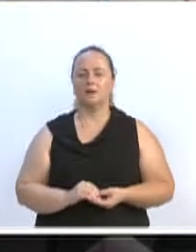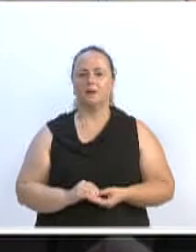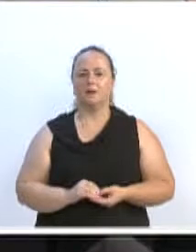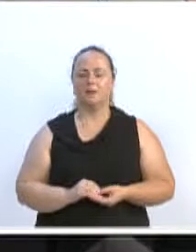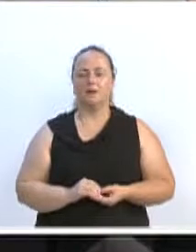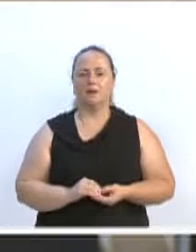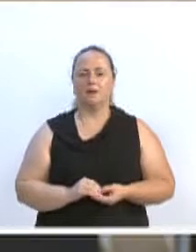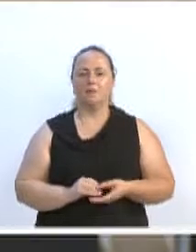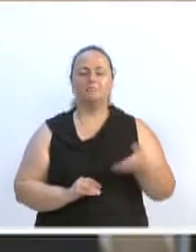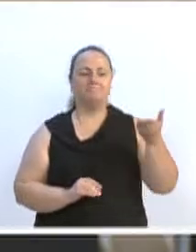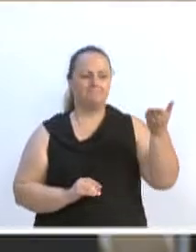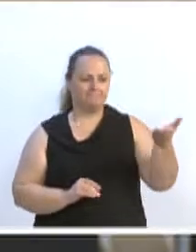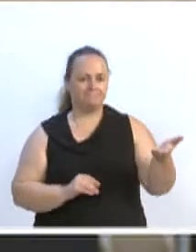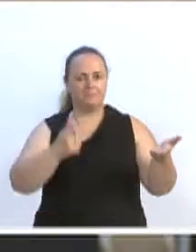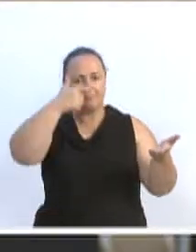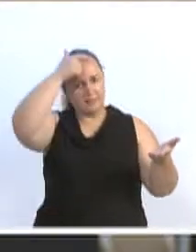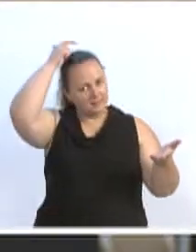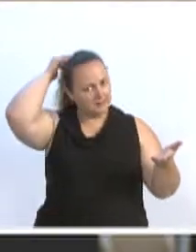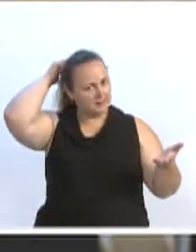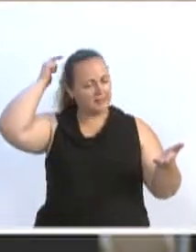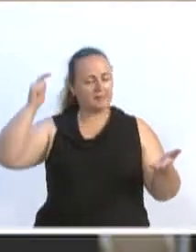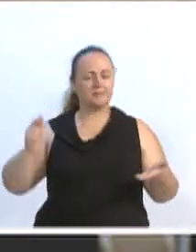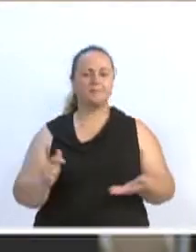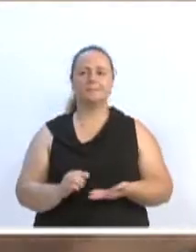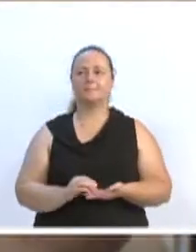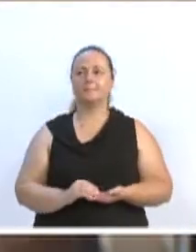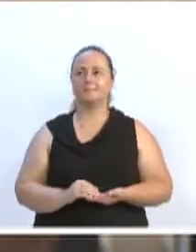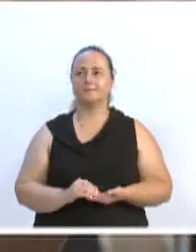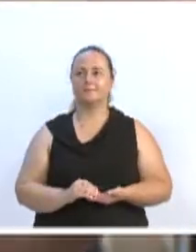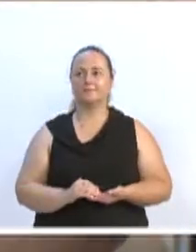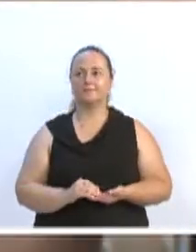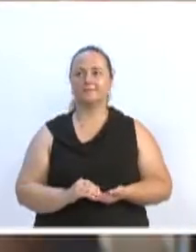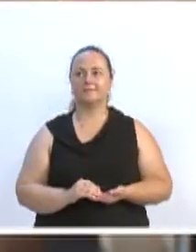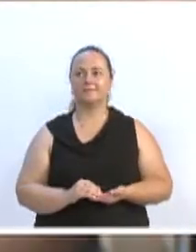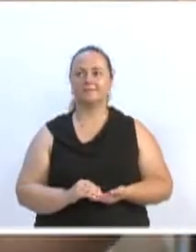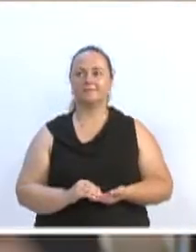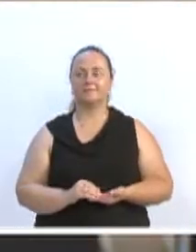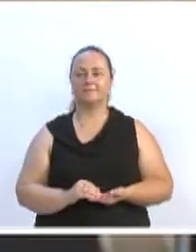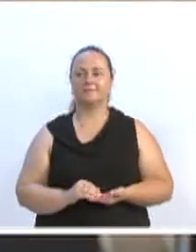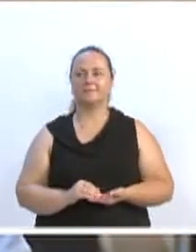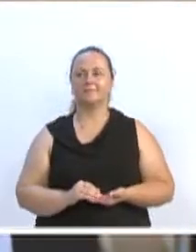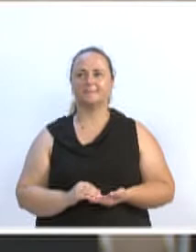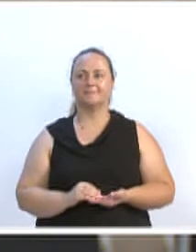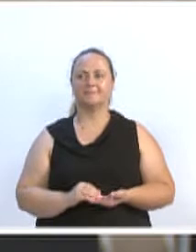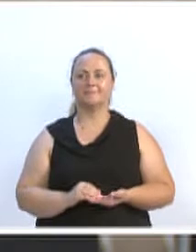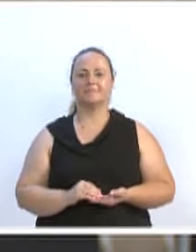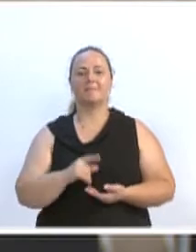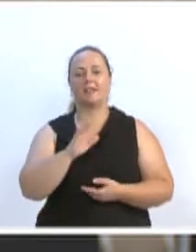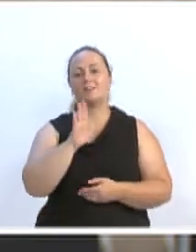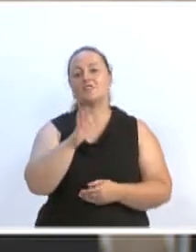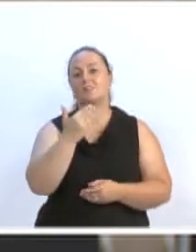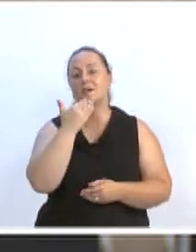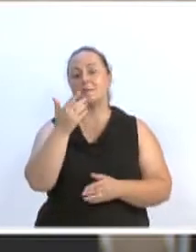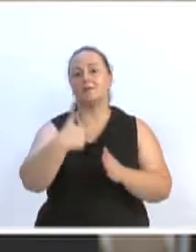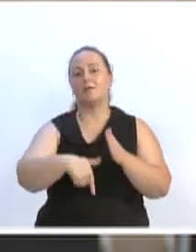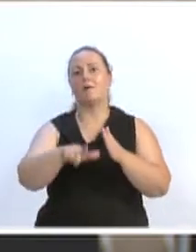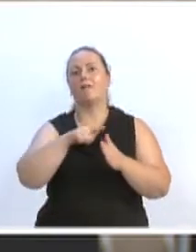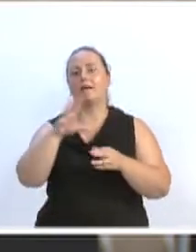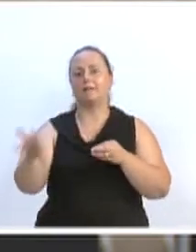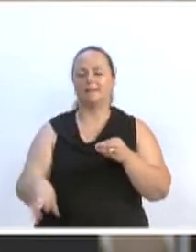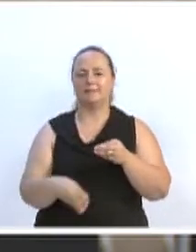pereira aumento para não entrar no seu tempo que já antemão o senhor já havia pedido de acréscimo ainda tempo regimental